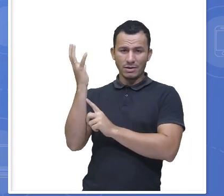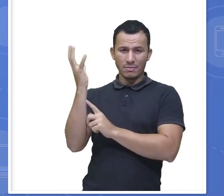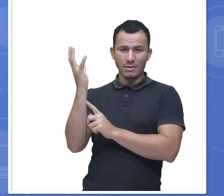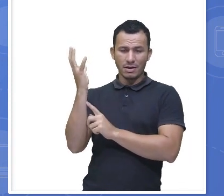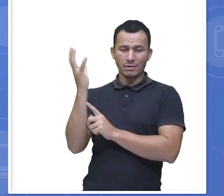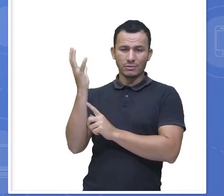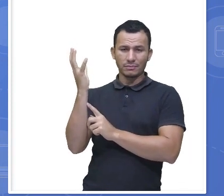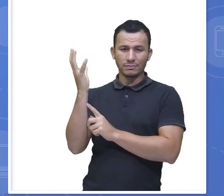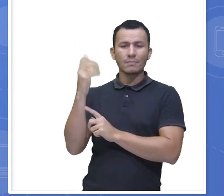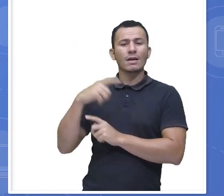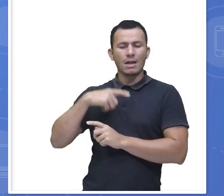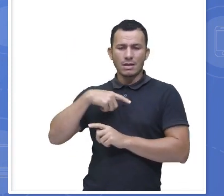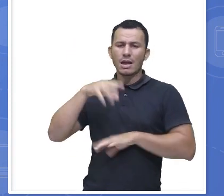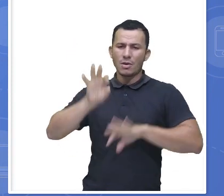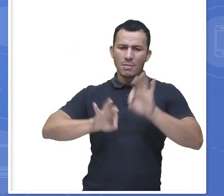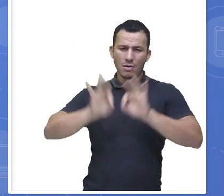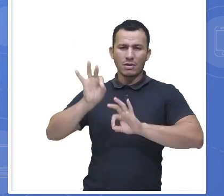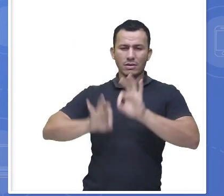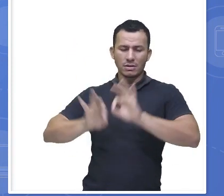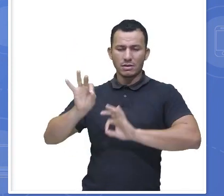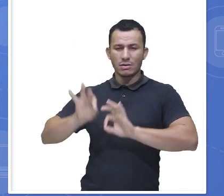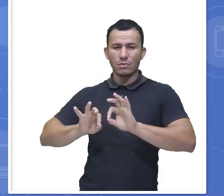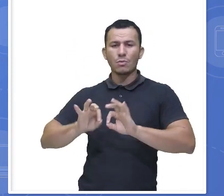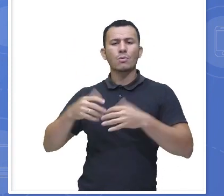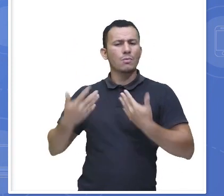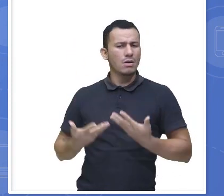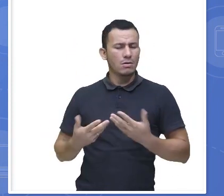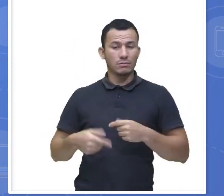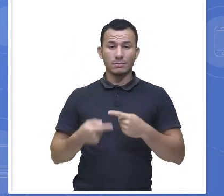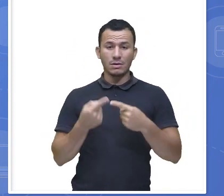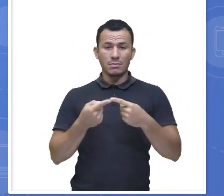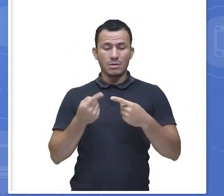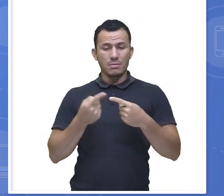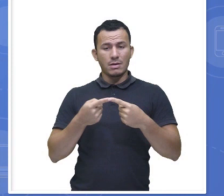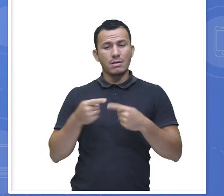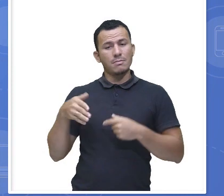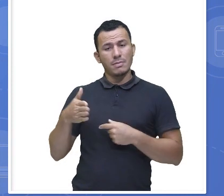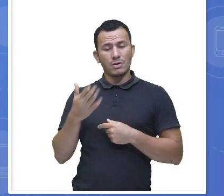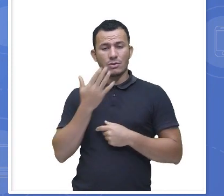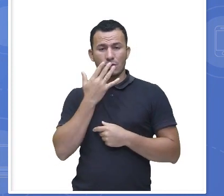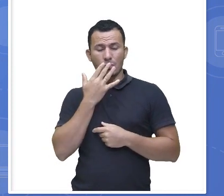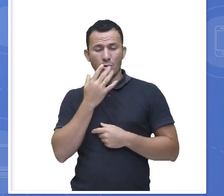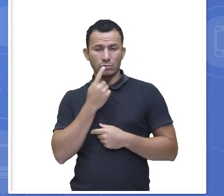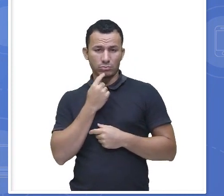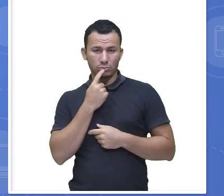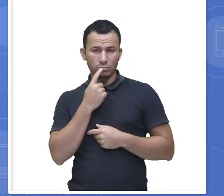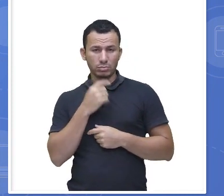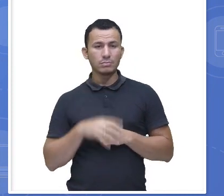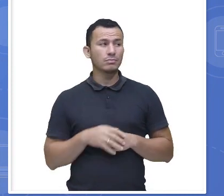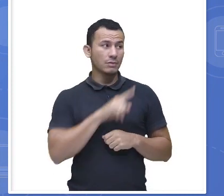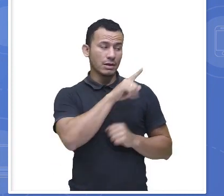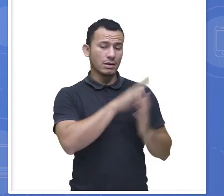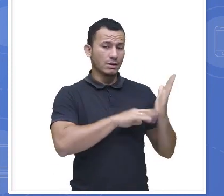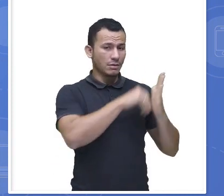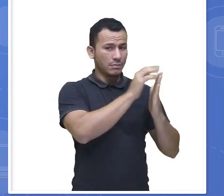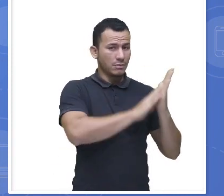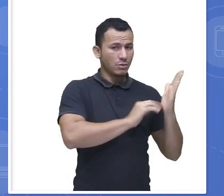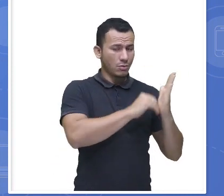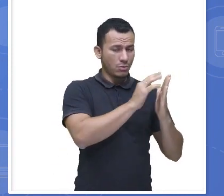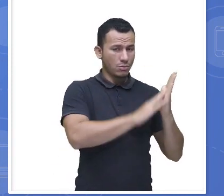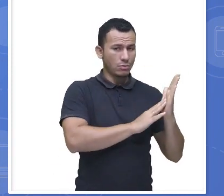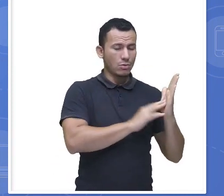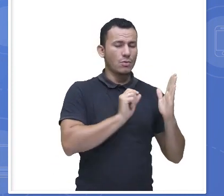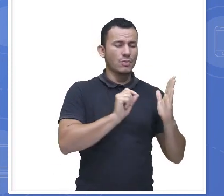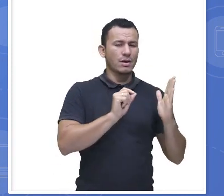punham-se por uma ordem, a saber, primeiro, peixe cor vermelha, pintor, em que a cor vermelha era